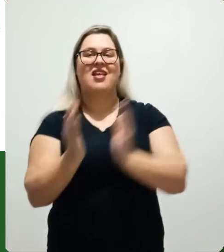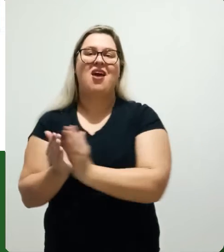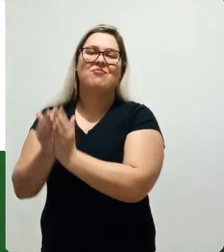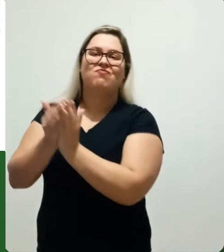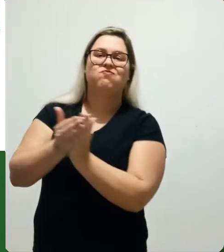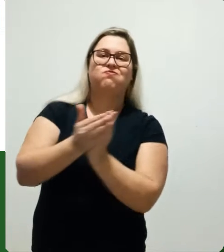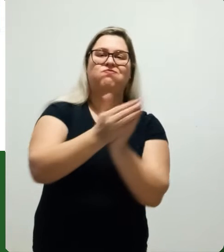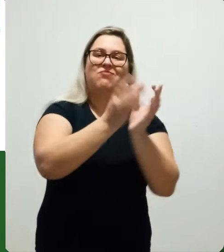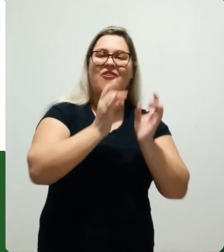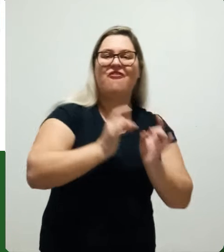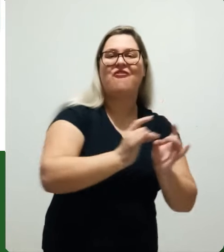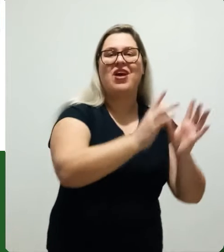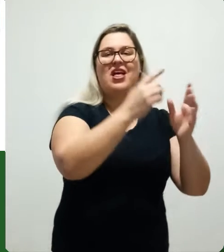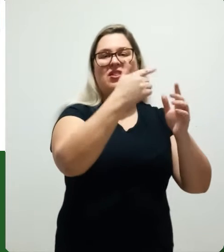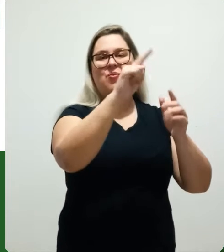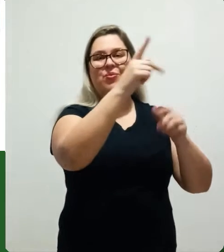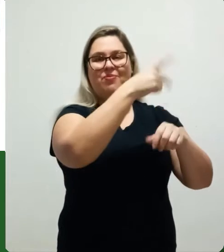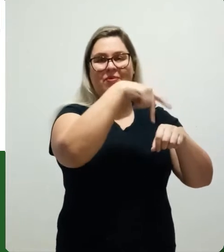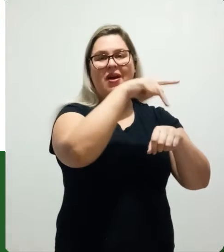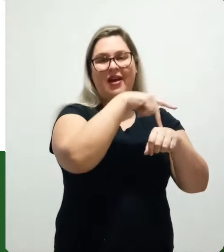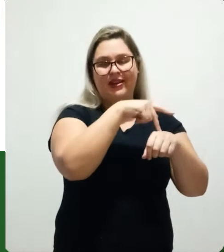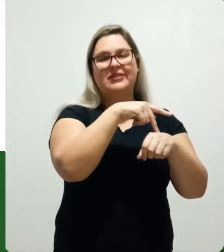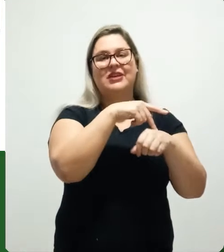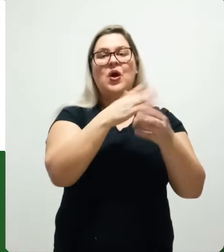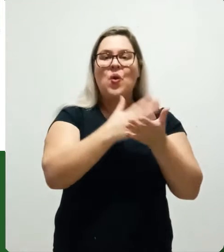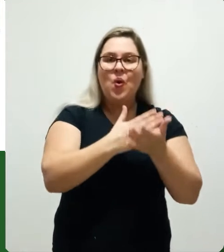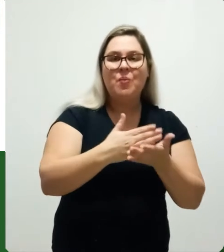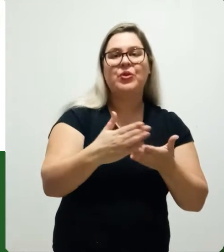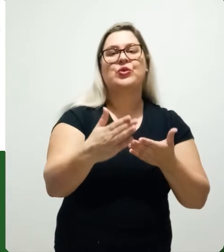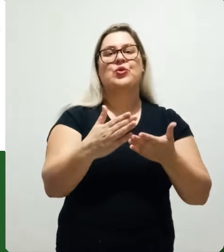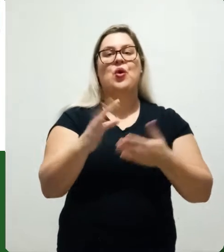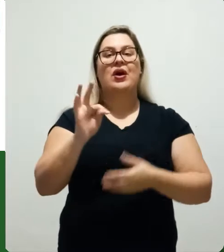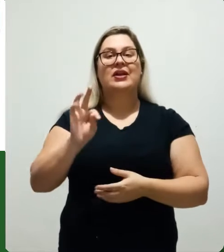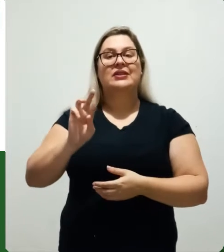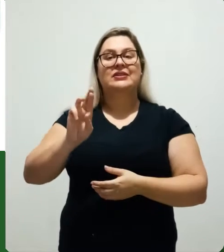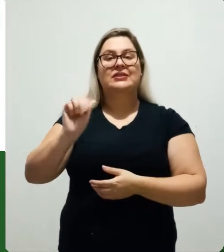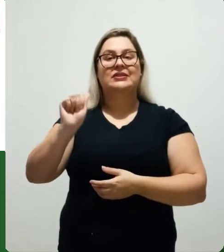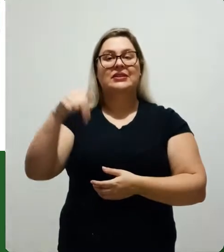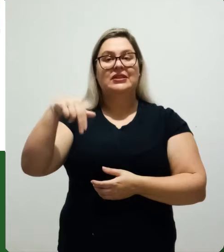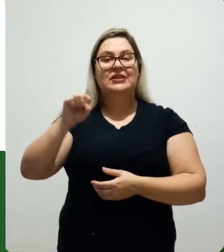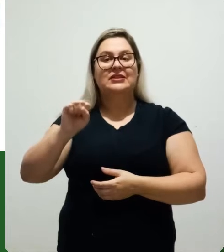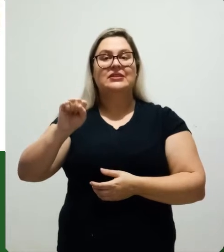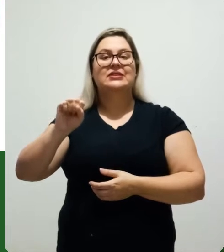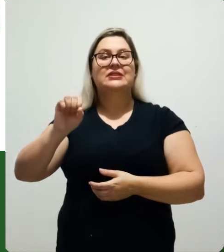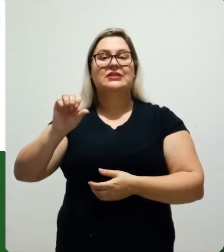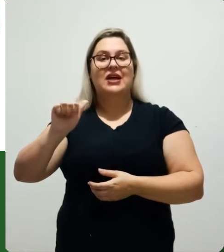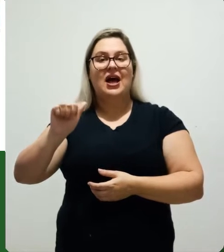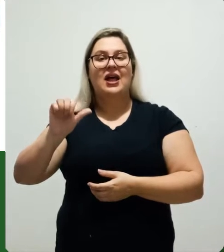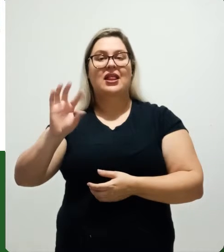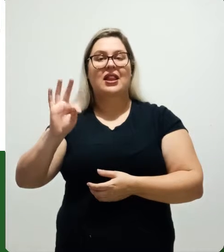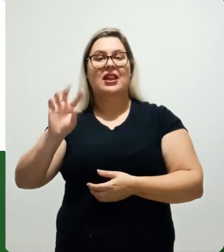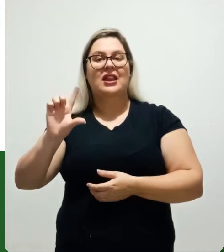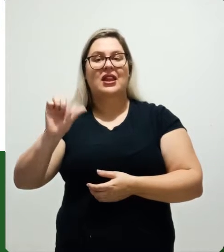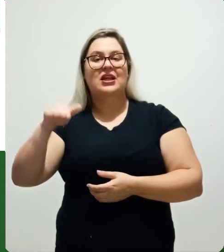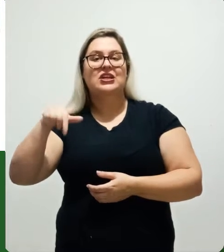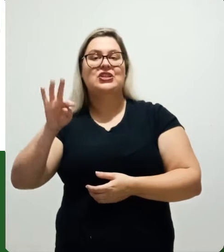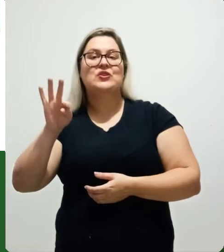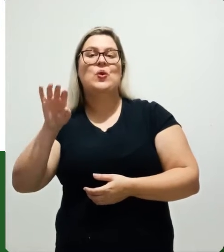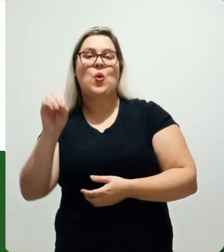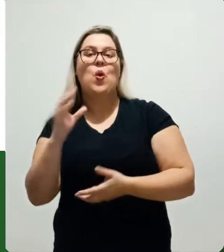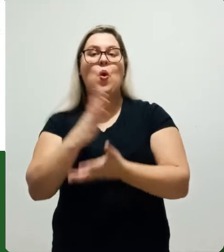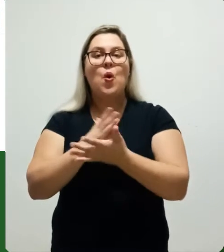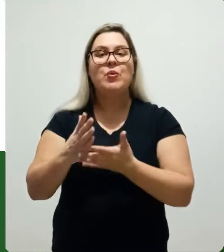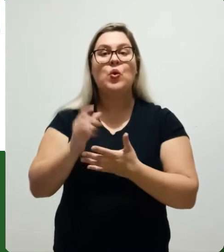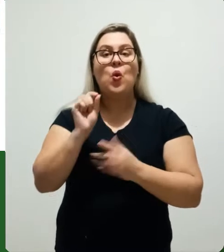de escravos, ou o processo de escravidão transatlântica, começa a ocorrer uma corrida muito maior para